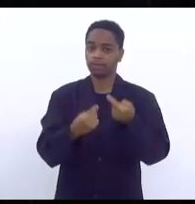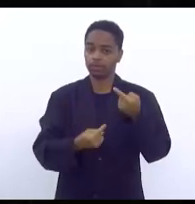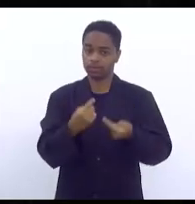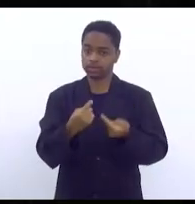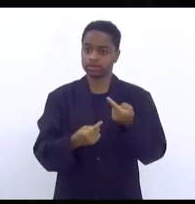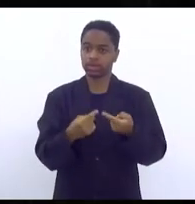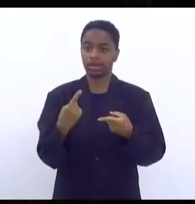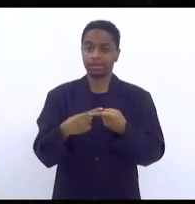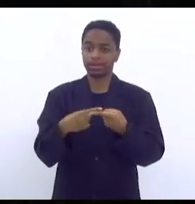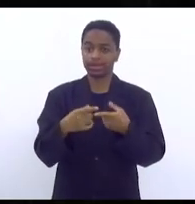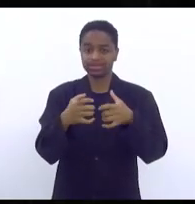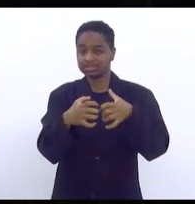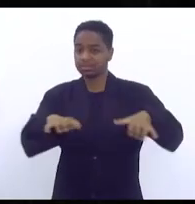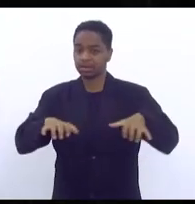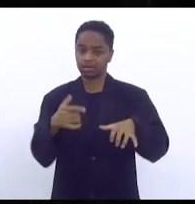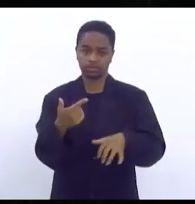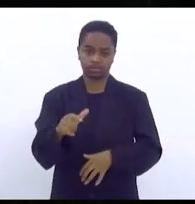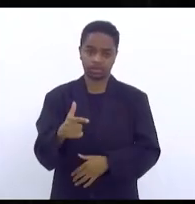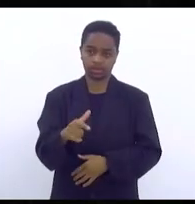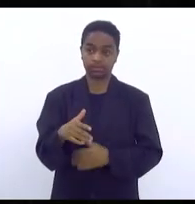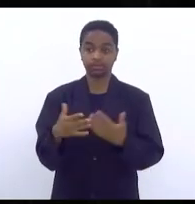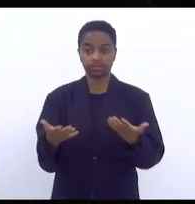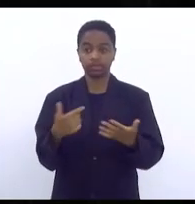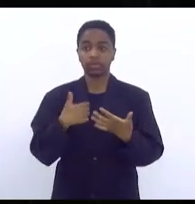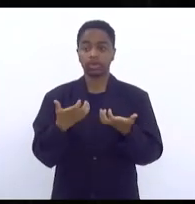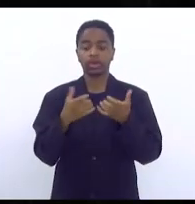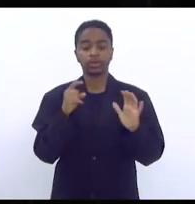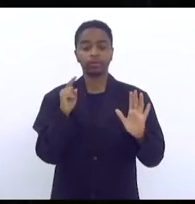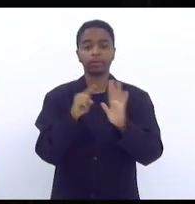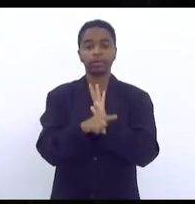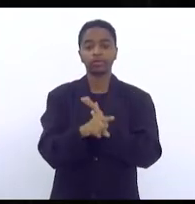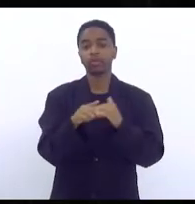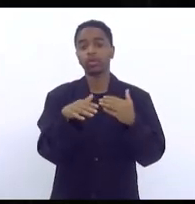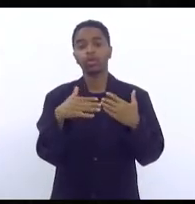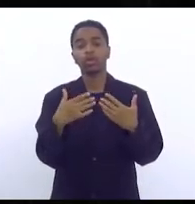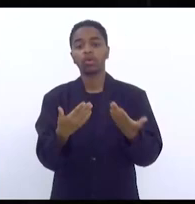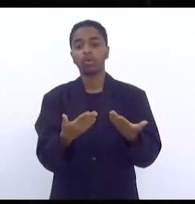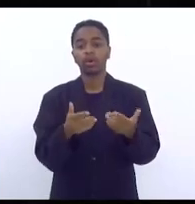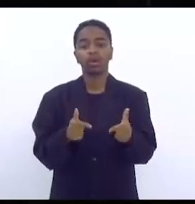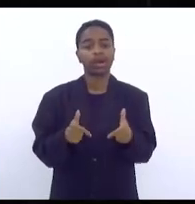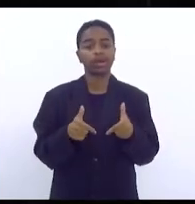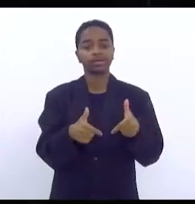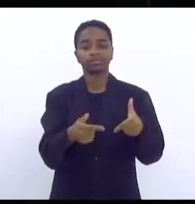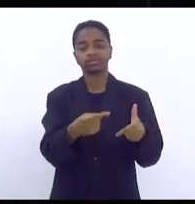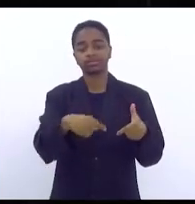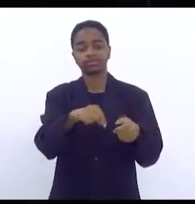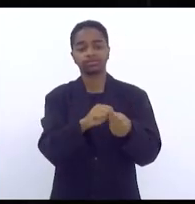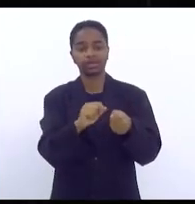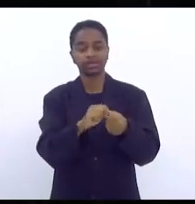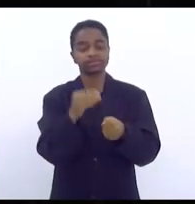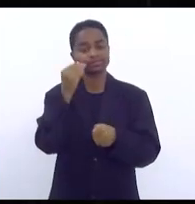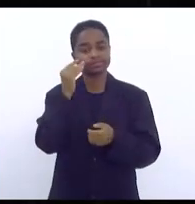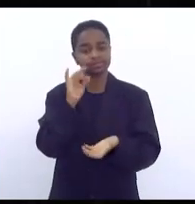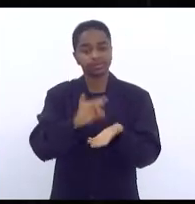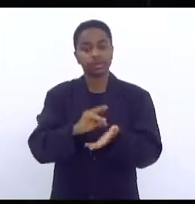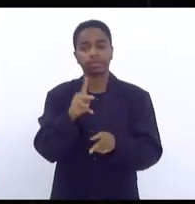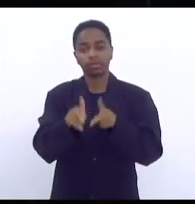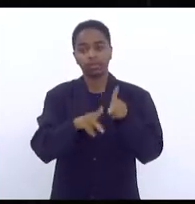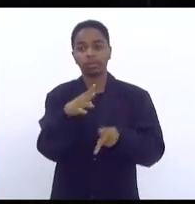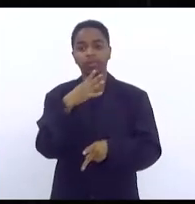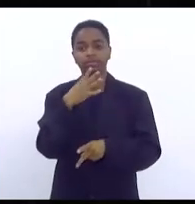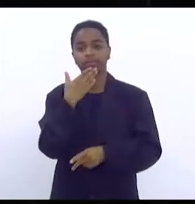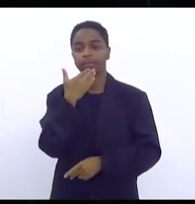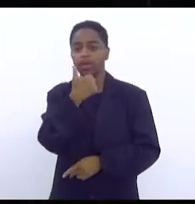e técnica não estão separados Então gostaria de perguntar pro senhor Quais são as providências que vocês estão tomando para que a população conheça melhor a